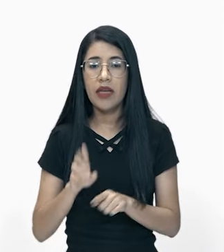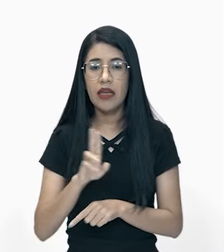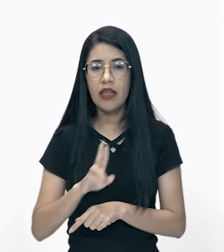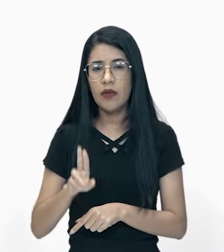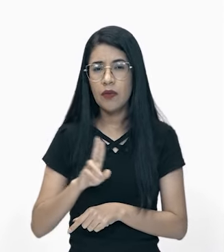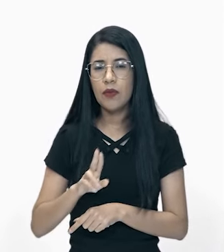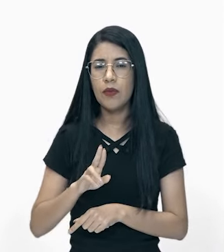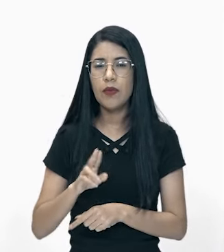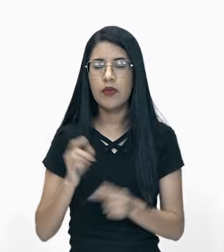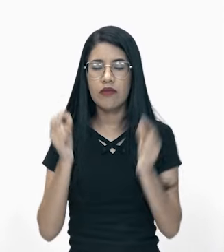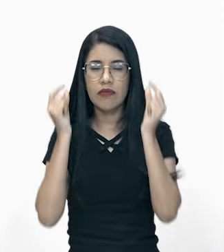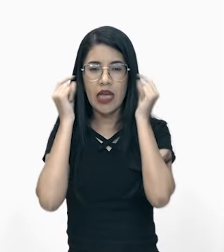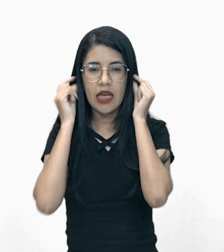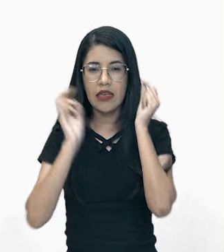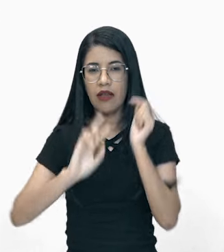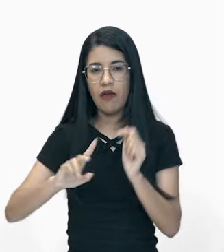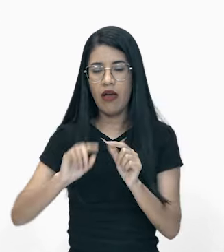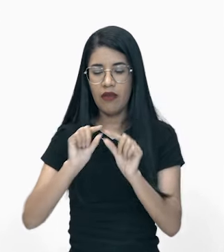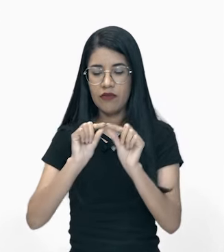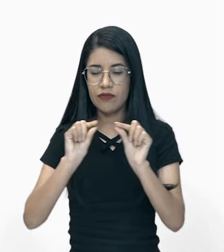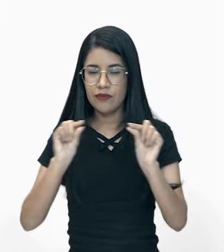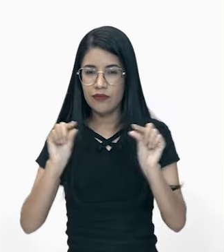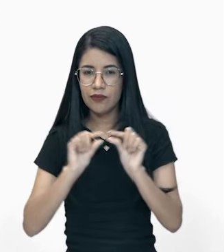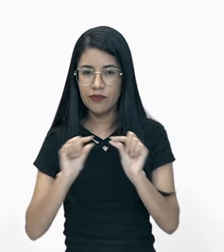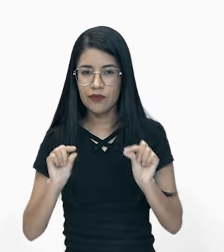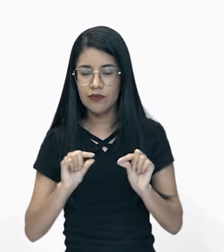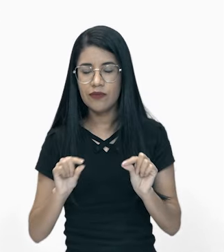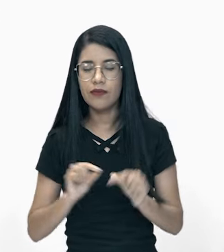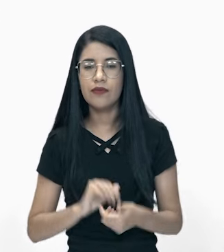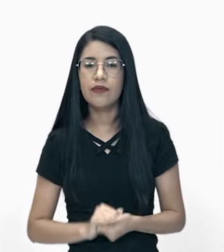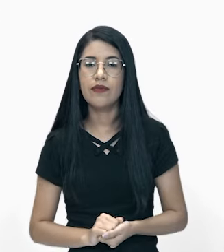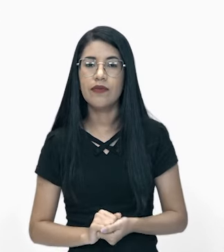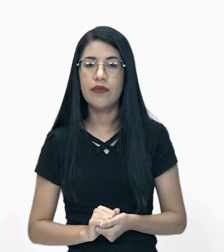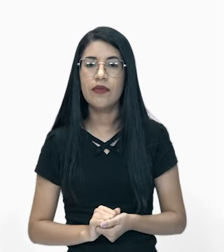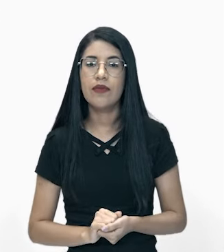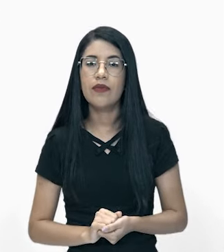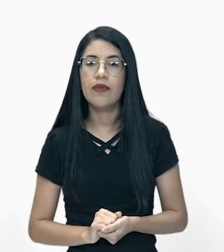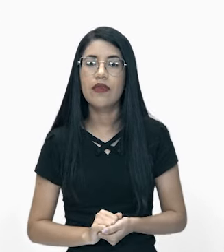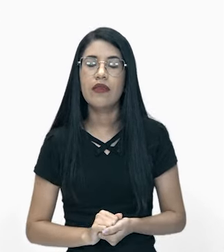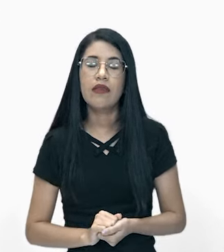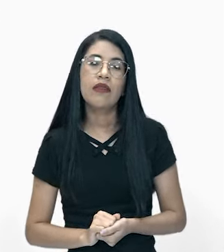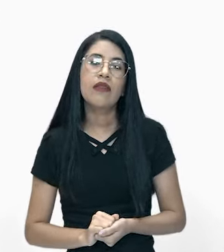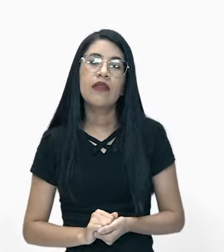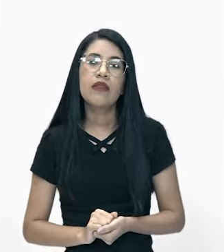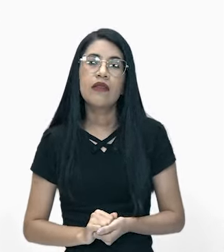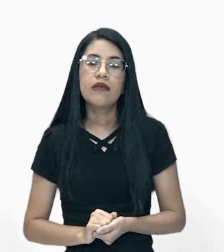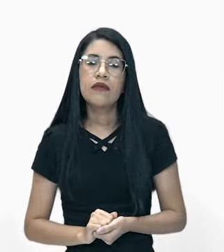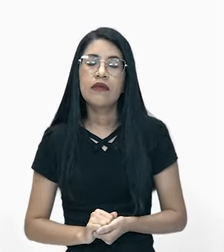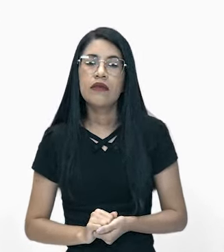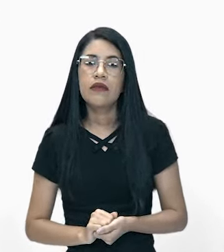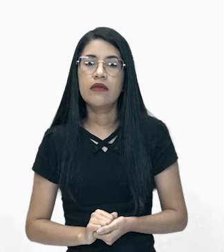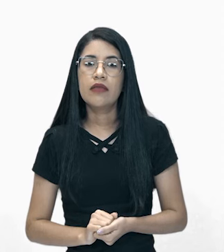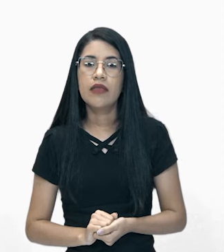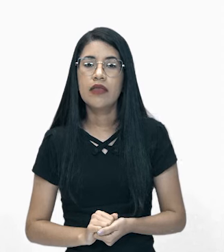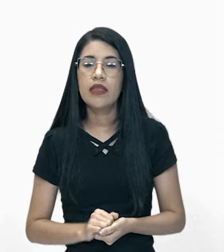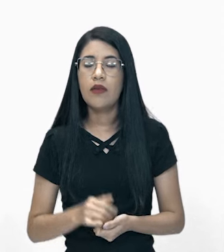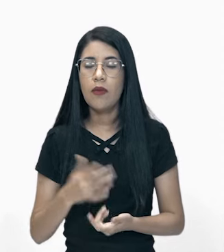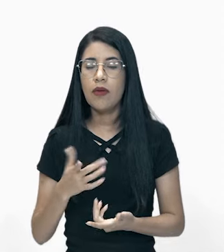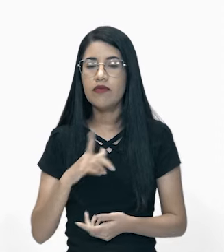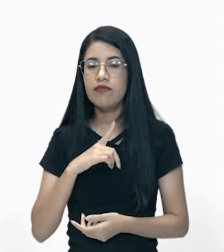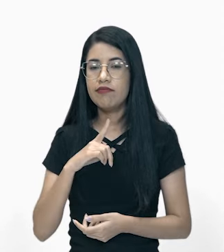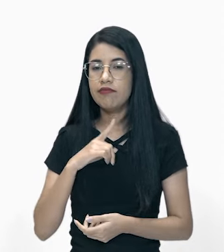de aplicações do Bluetooth. Um deles, quando você tem esse espectro, você